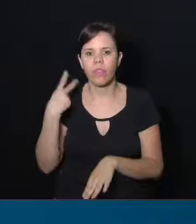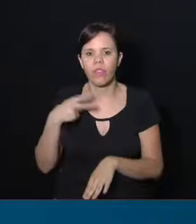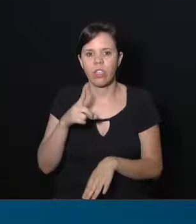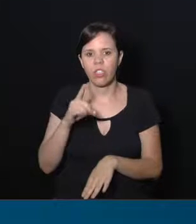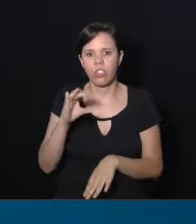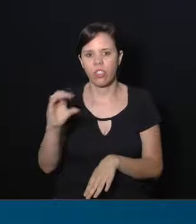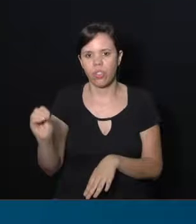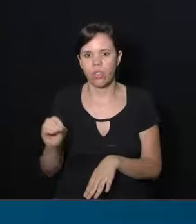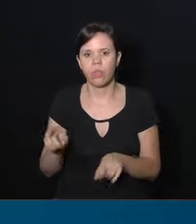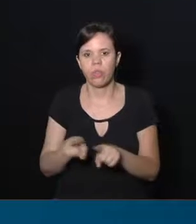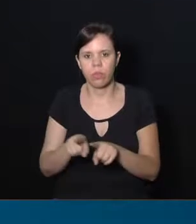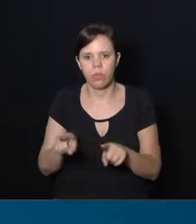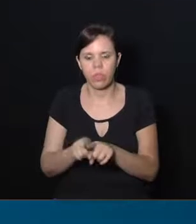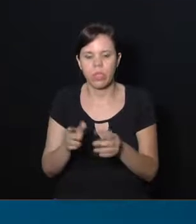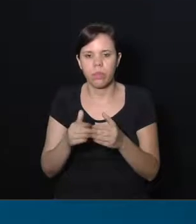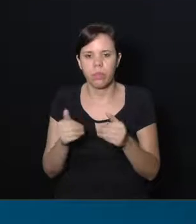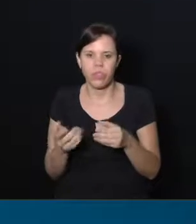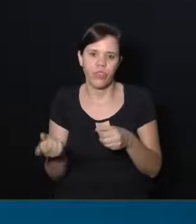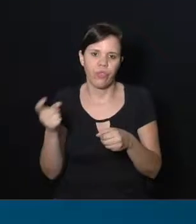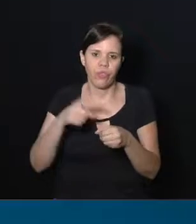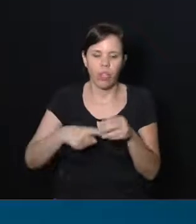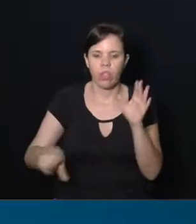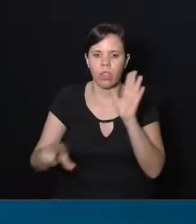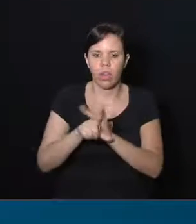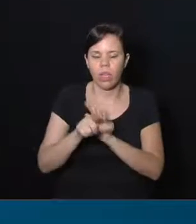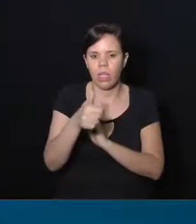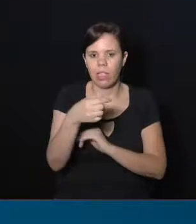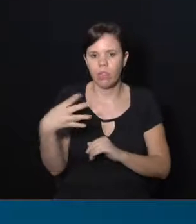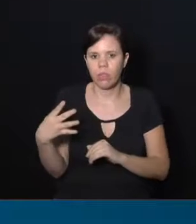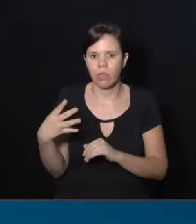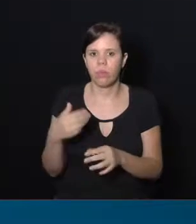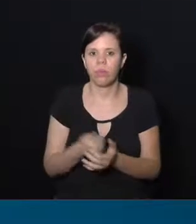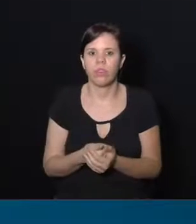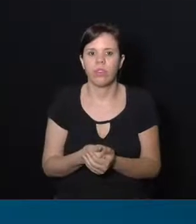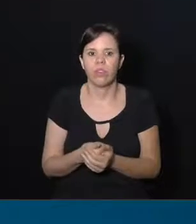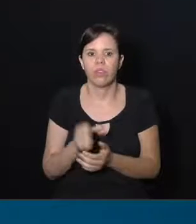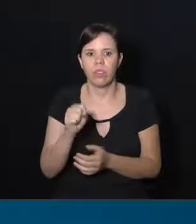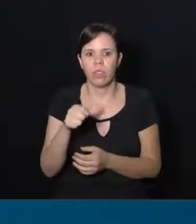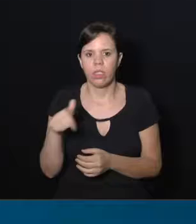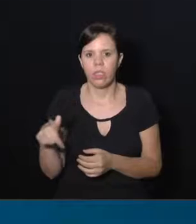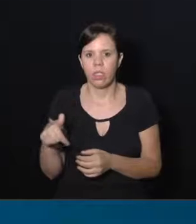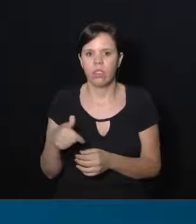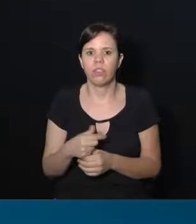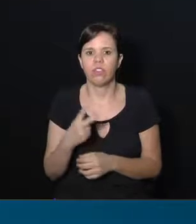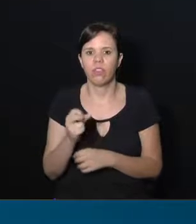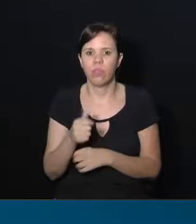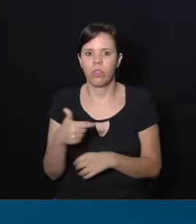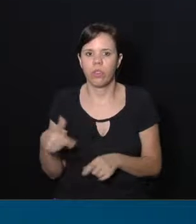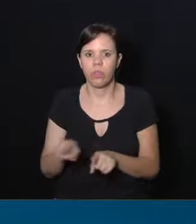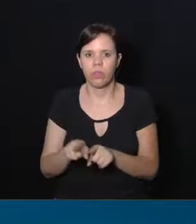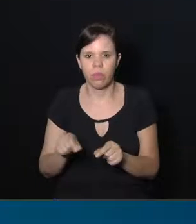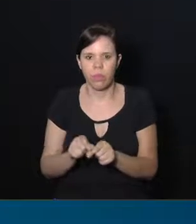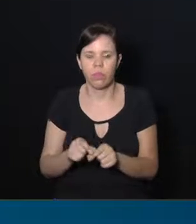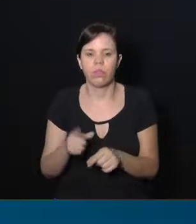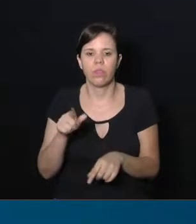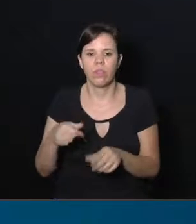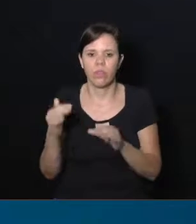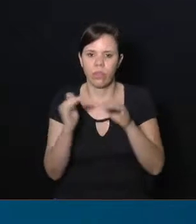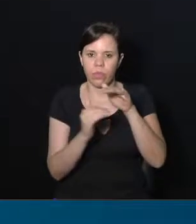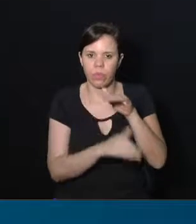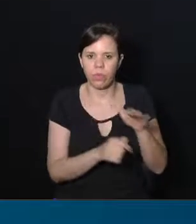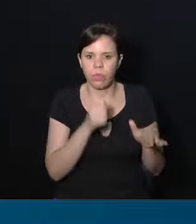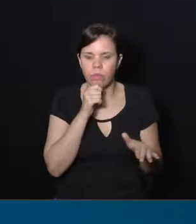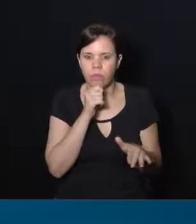Costa, que pede a revogação da Lei 14.087 de 2011. Com a rejeição, a matéria também será